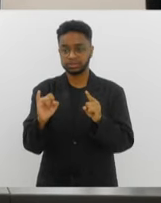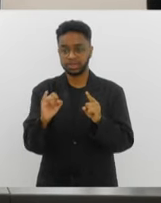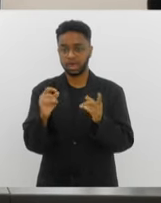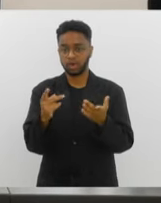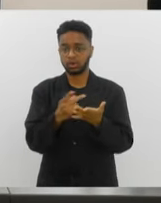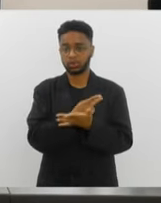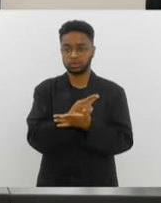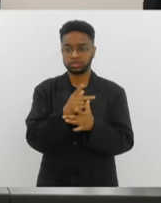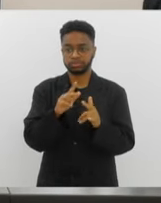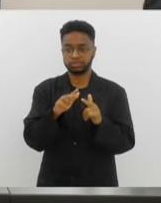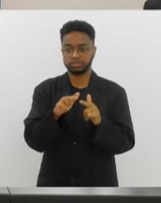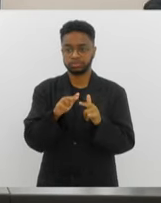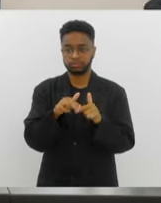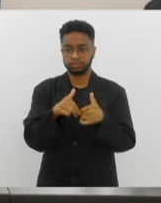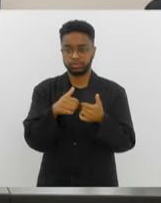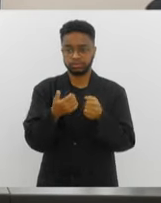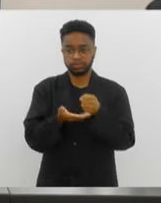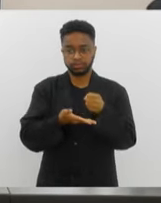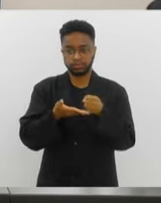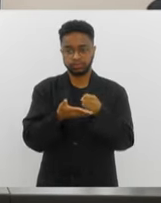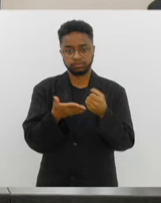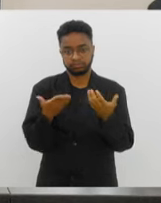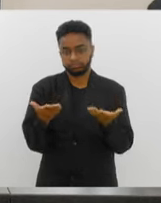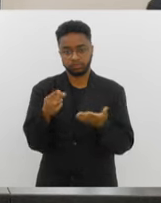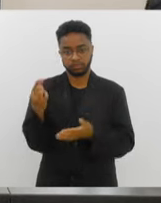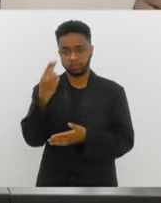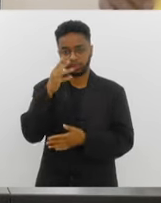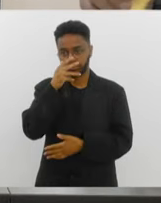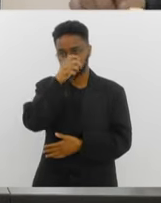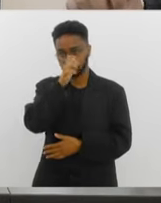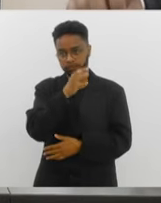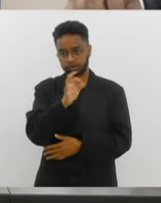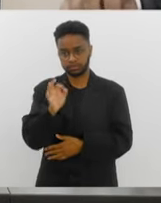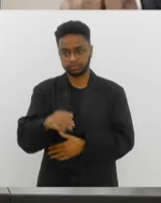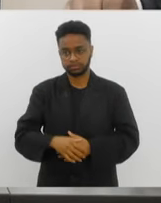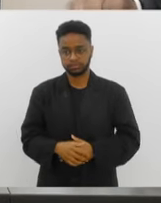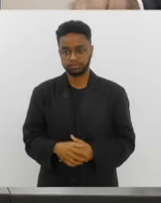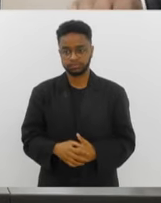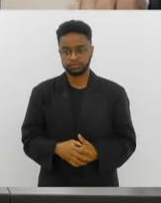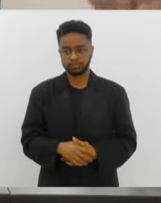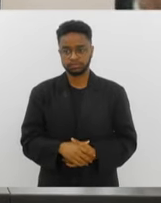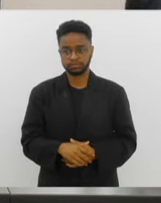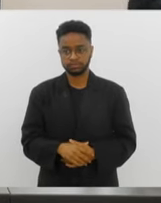inconstitucionalidade é material, na essência do projeto, aí não dá para salvar nem com a indicação.